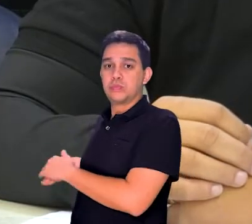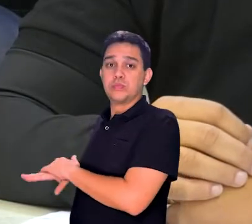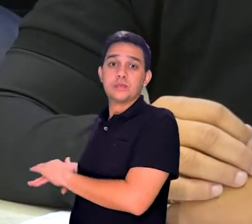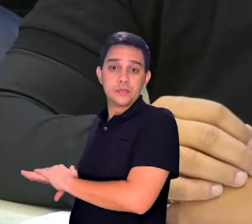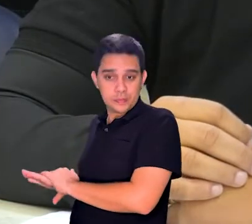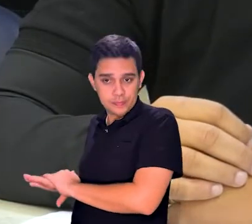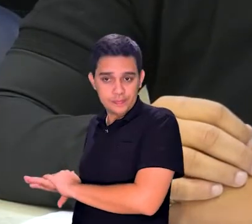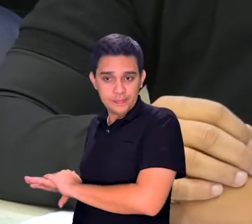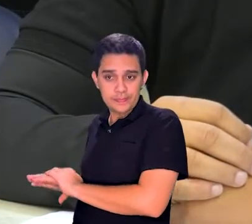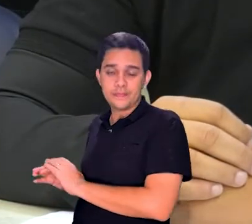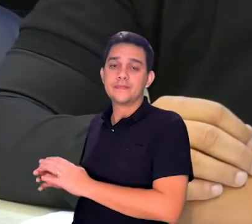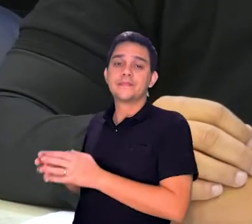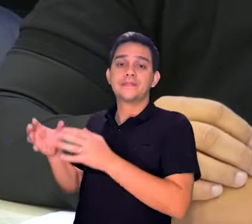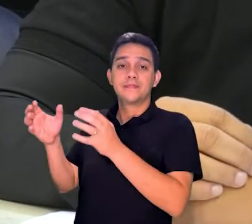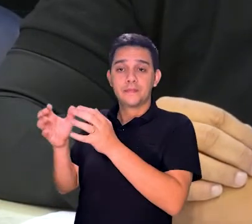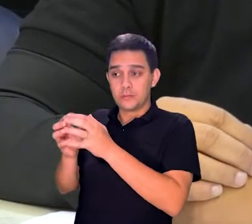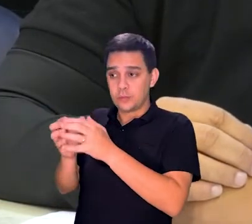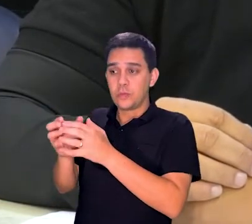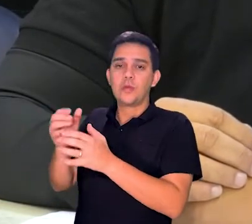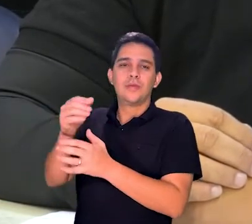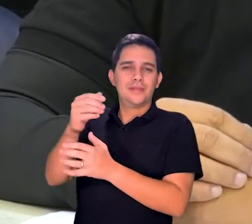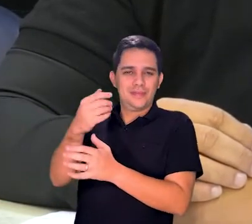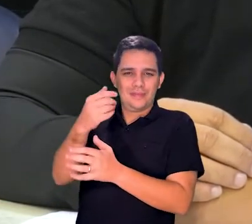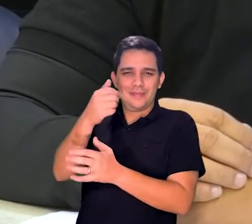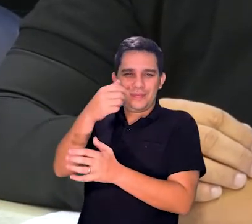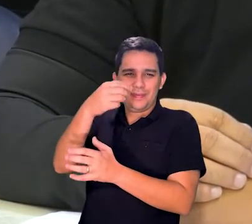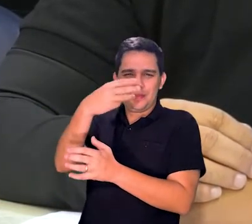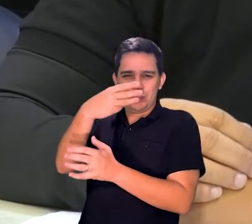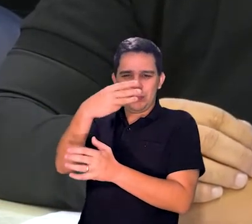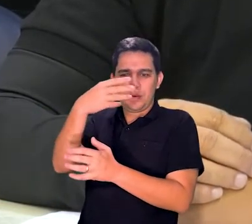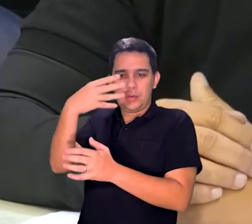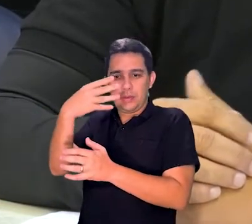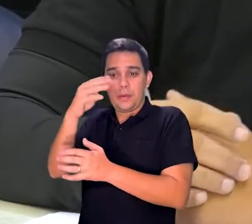24º e passam a integrar a P2 do 21º Batalhão.